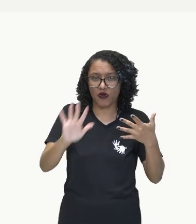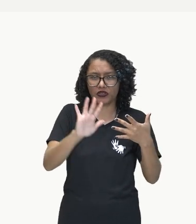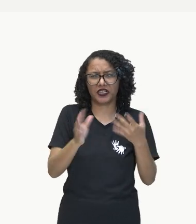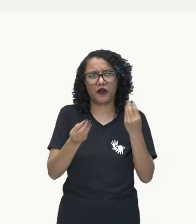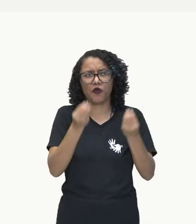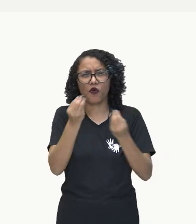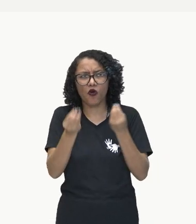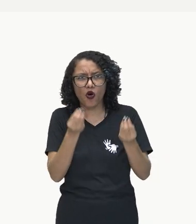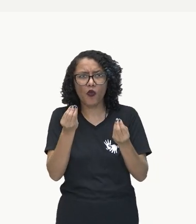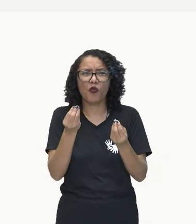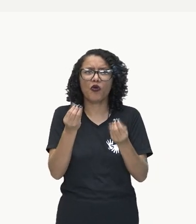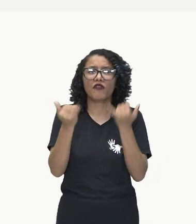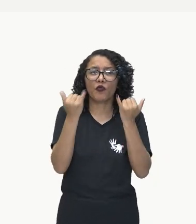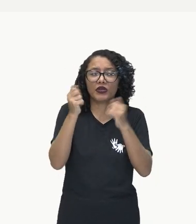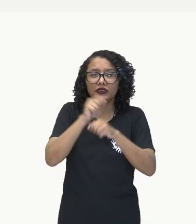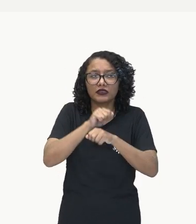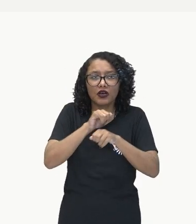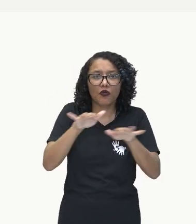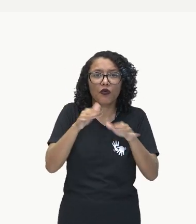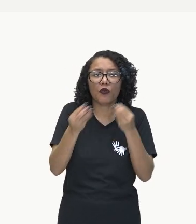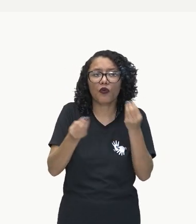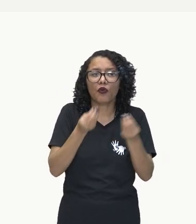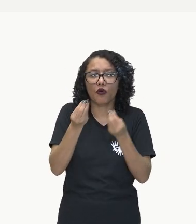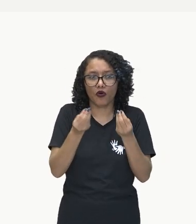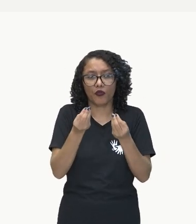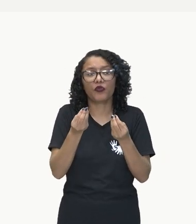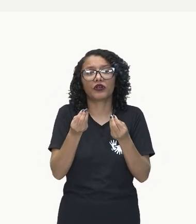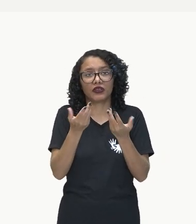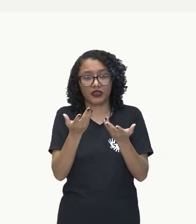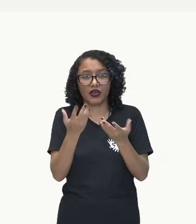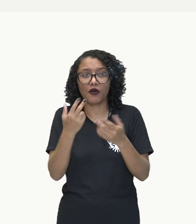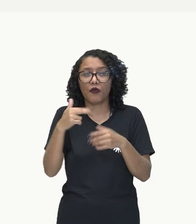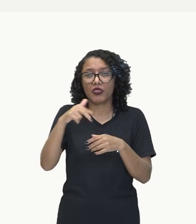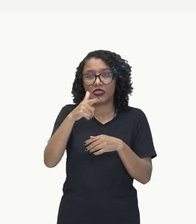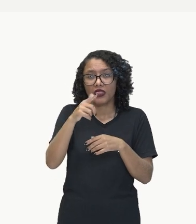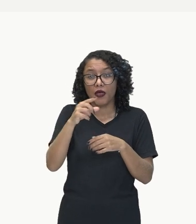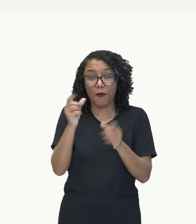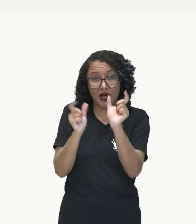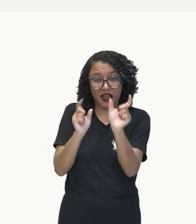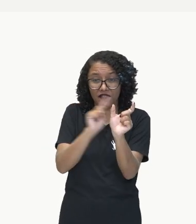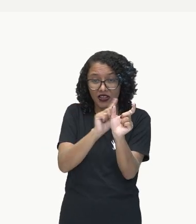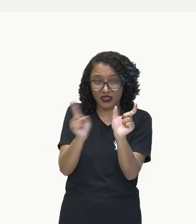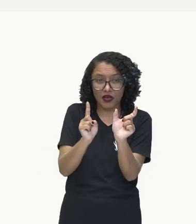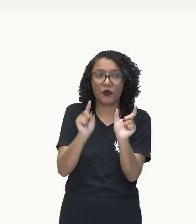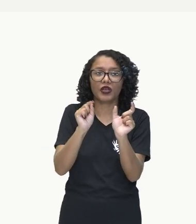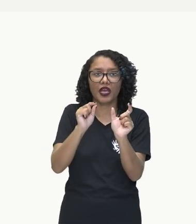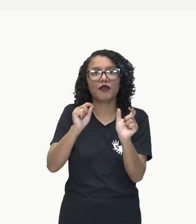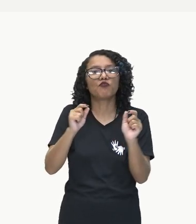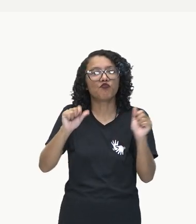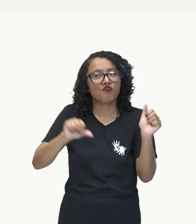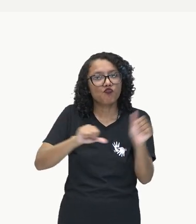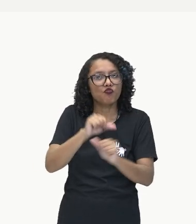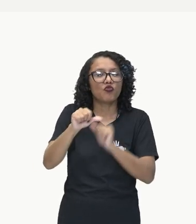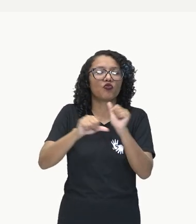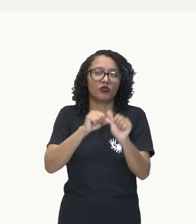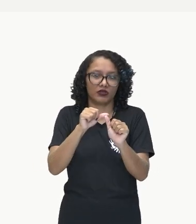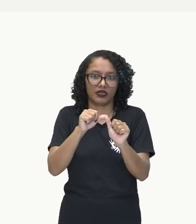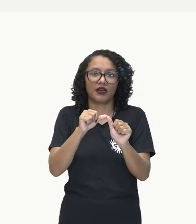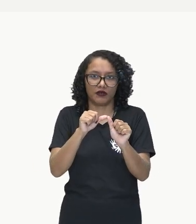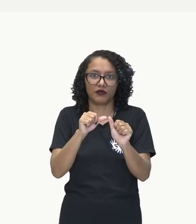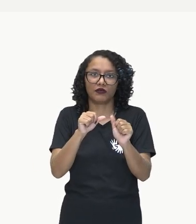não, que é o nosso advérbio, ele está modificando um sentido do verbo. Porque se ele não existe, eu tenho aqui o mosquito